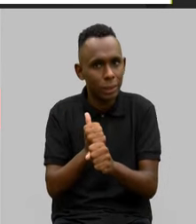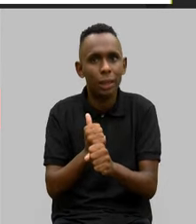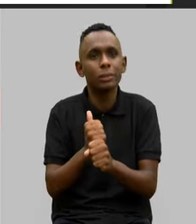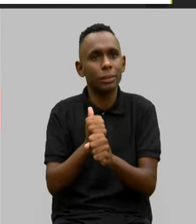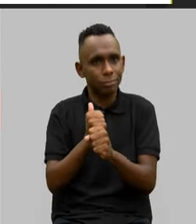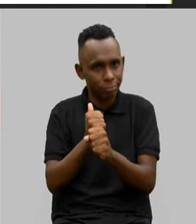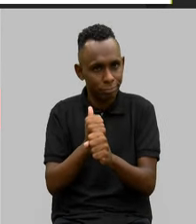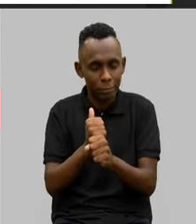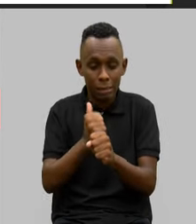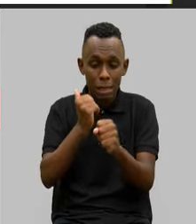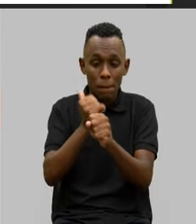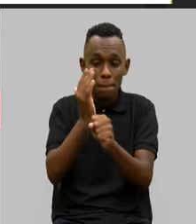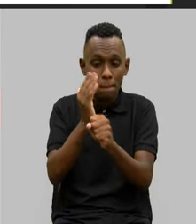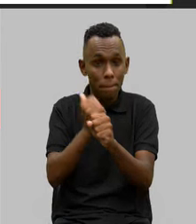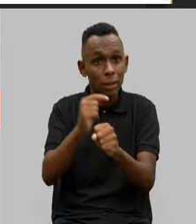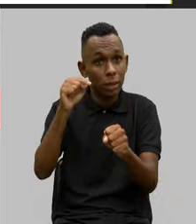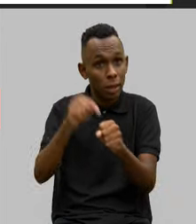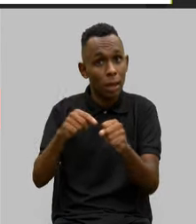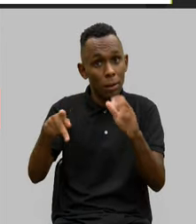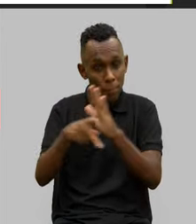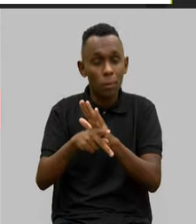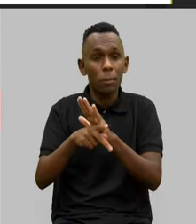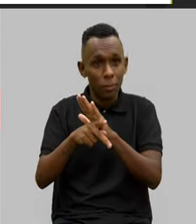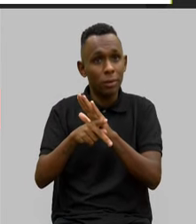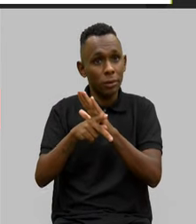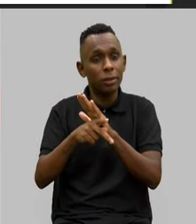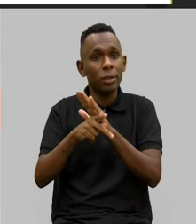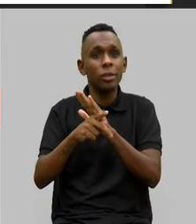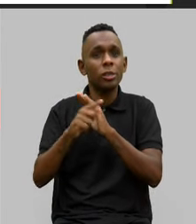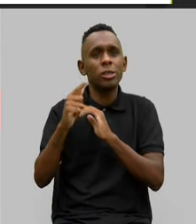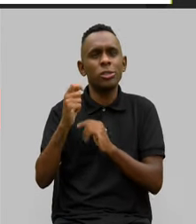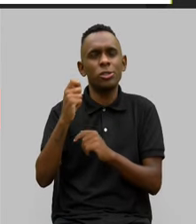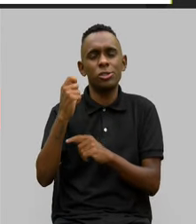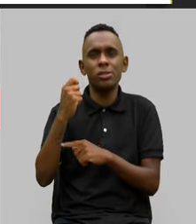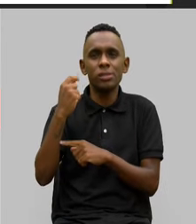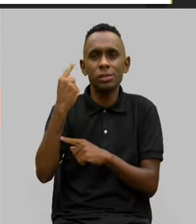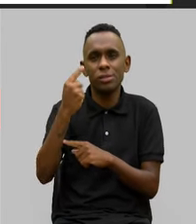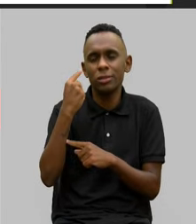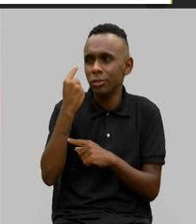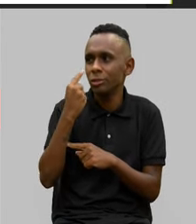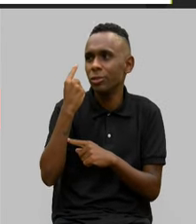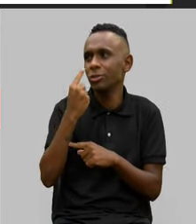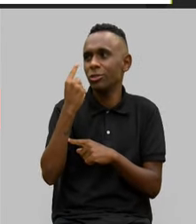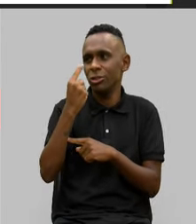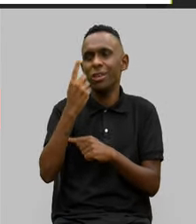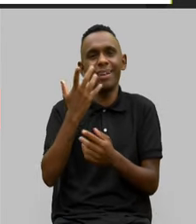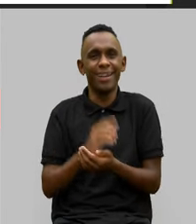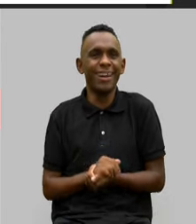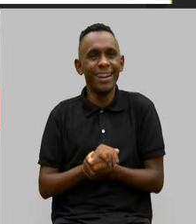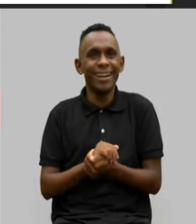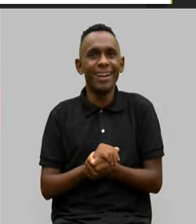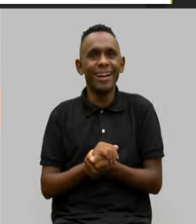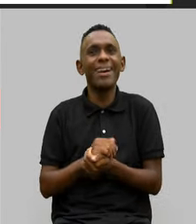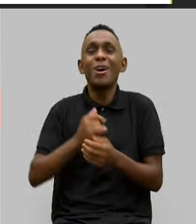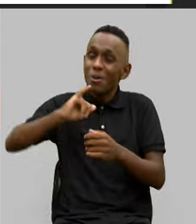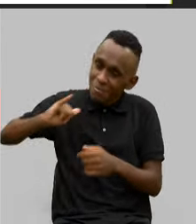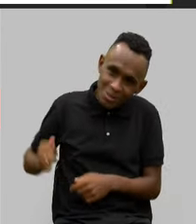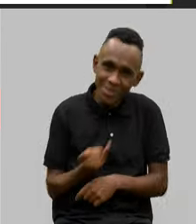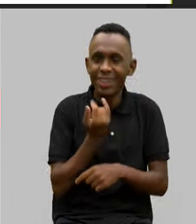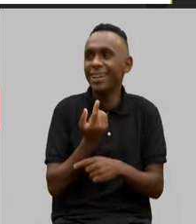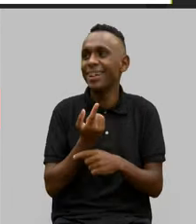a batata é Sul Americana do Chile da Ilha de chiloé e Eu graças a Deus tive a oportunidade de lá visitar